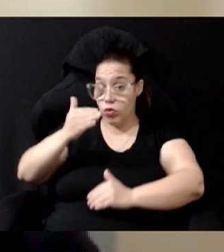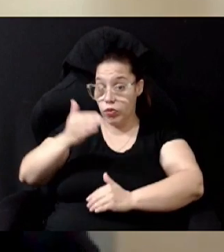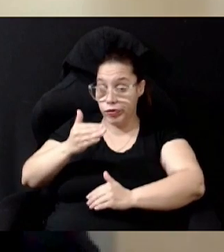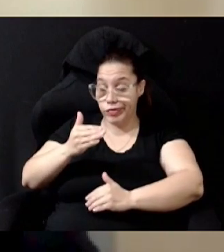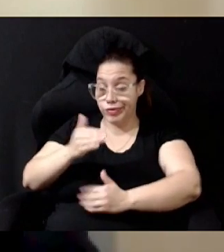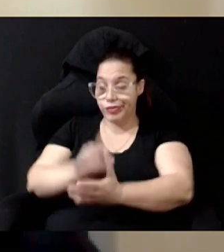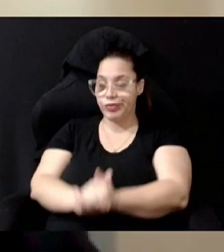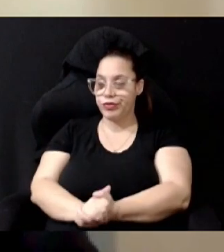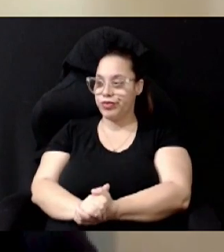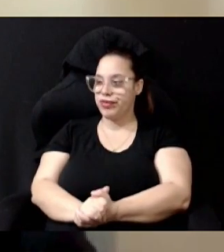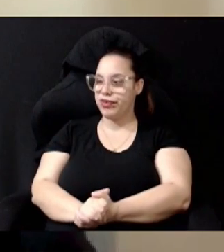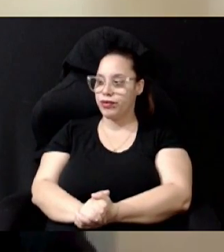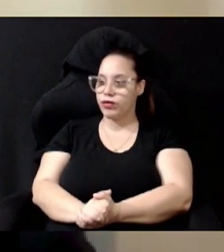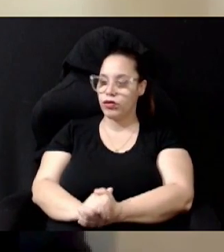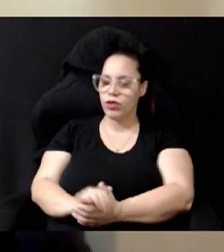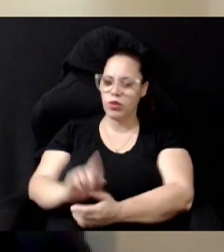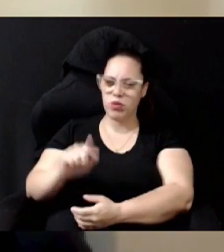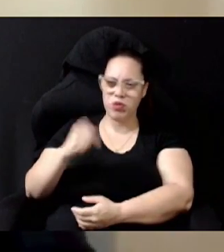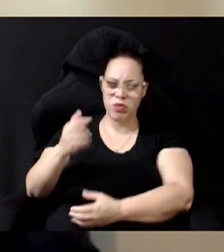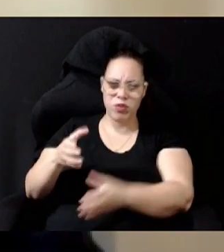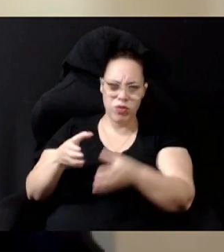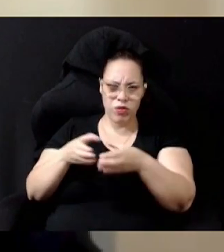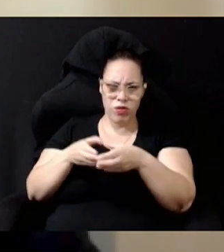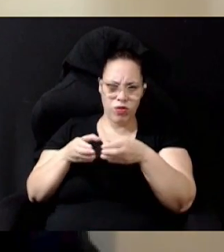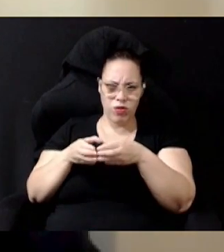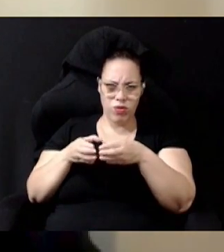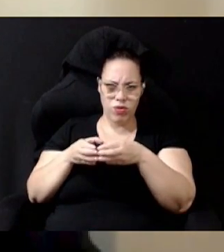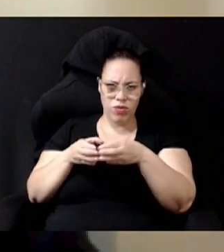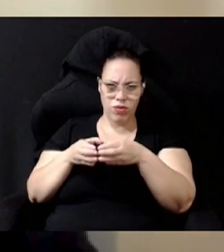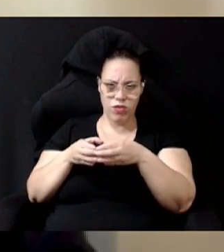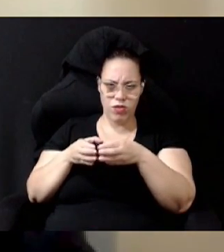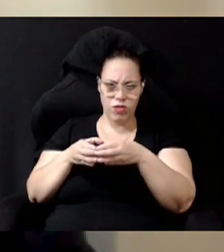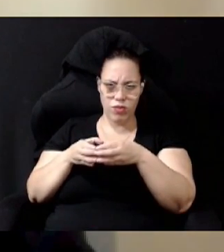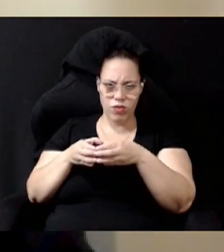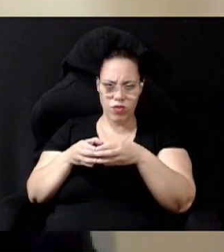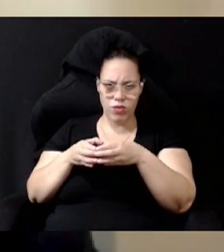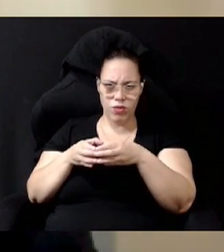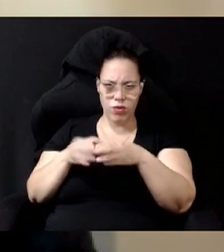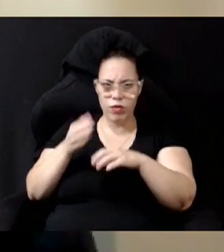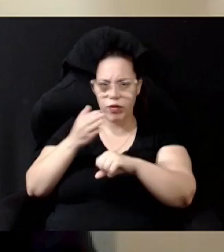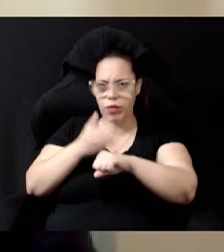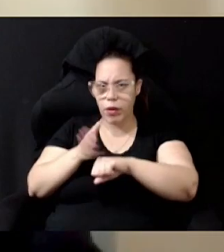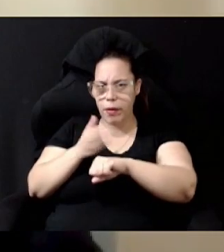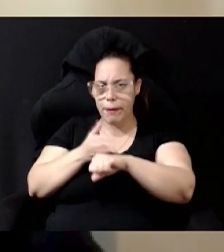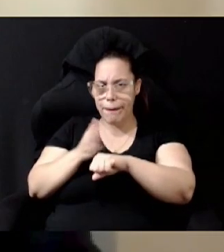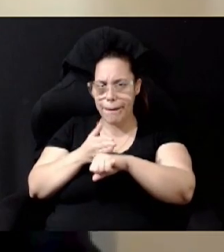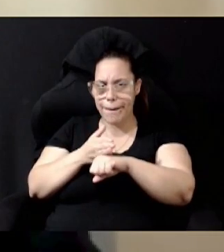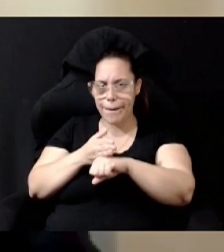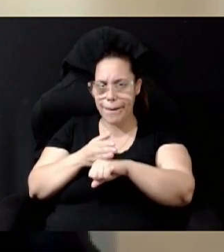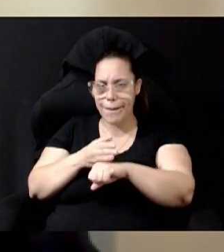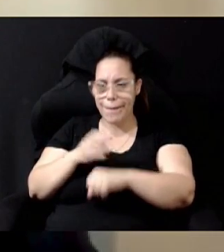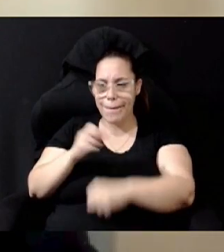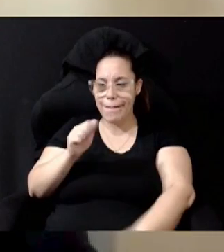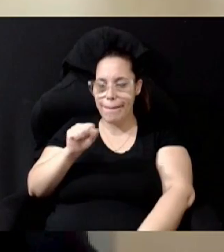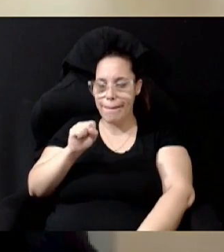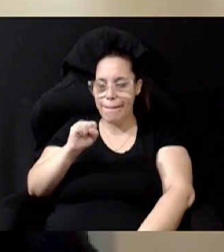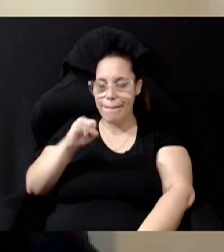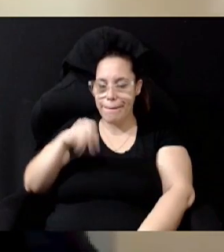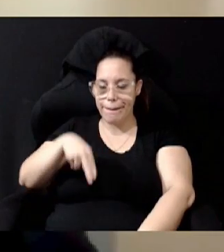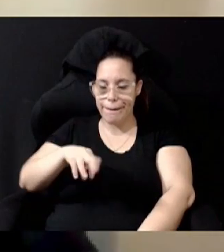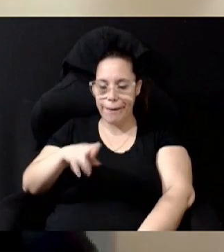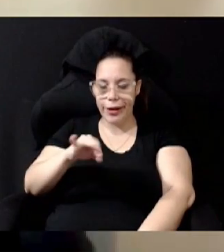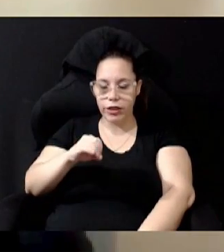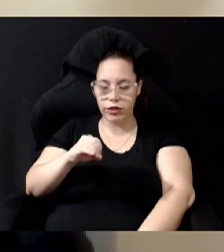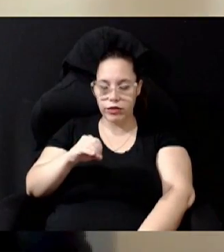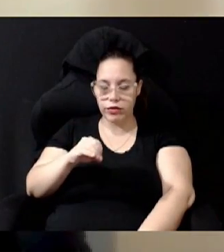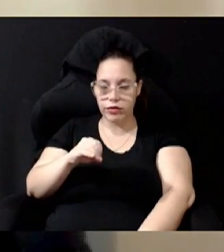Existe um outro grupo de tratamento, que são tratamentos chamados sintomáticos, em que você melhora